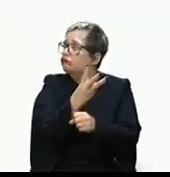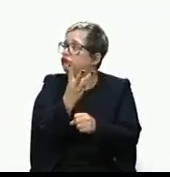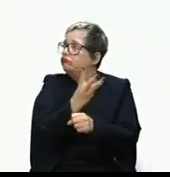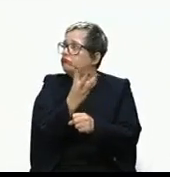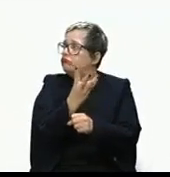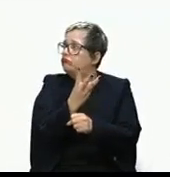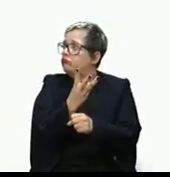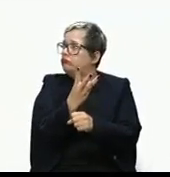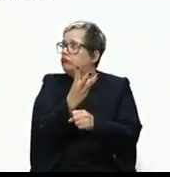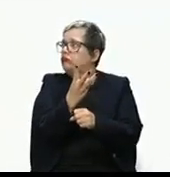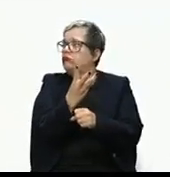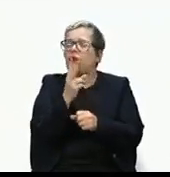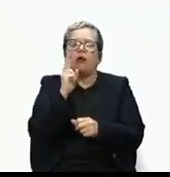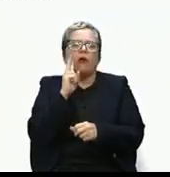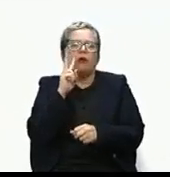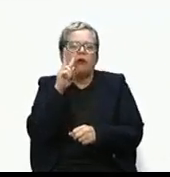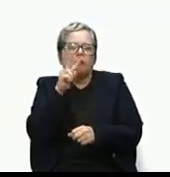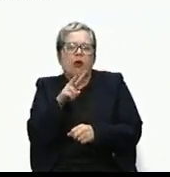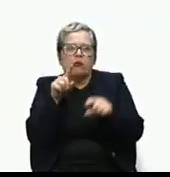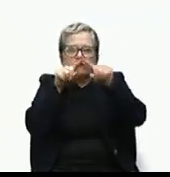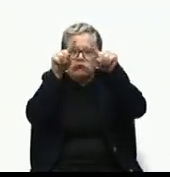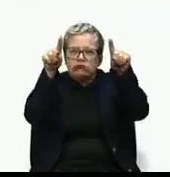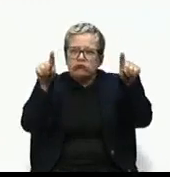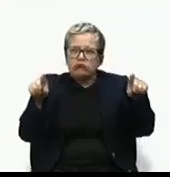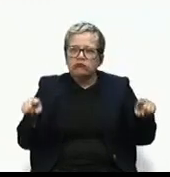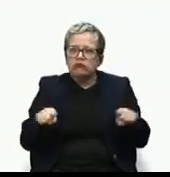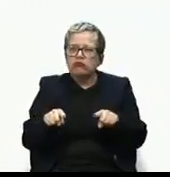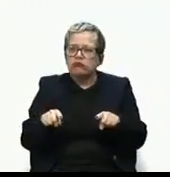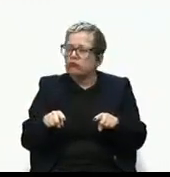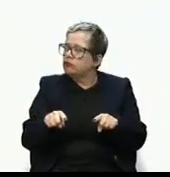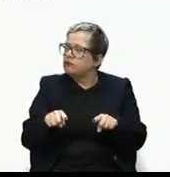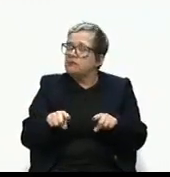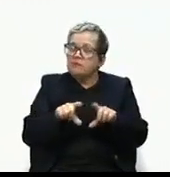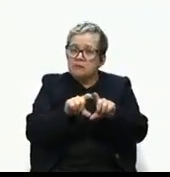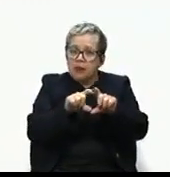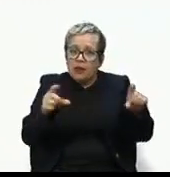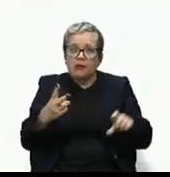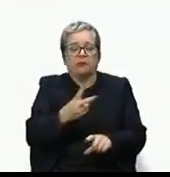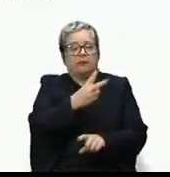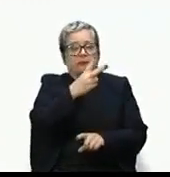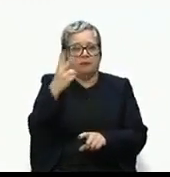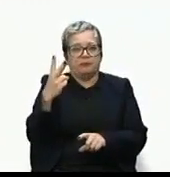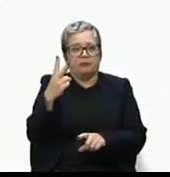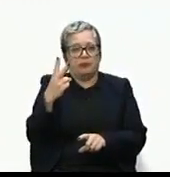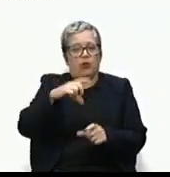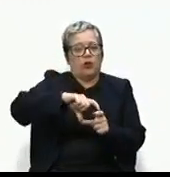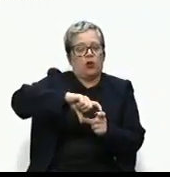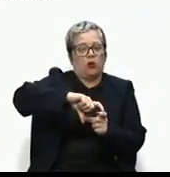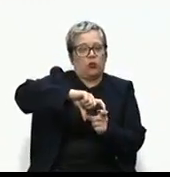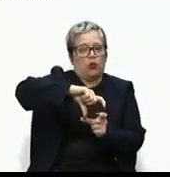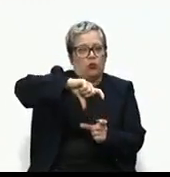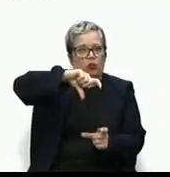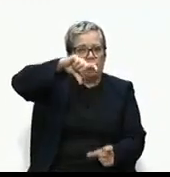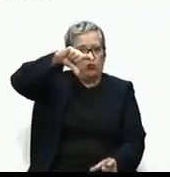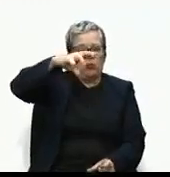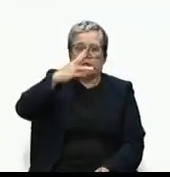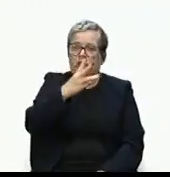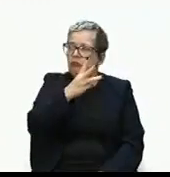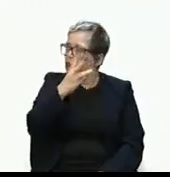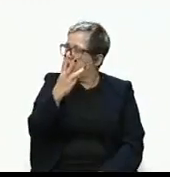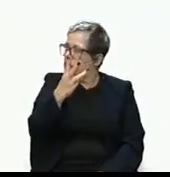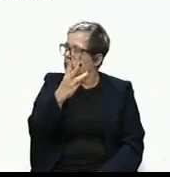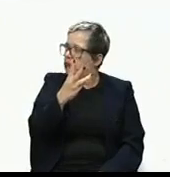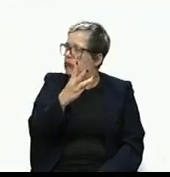Então, se eu olhar para essa matriz na linha 2, na coluna